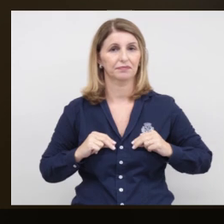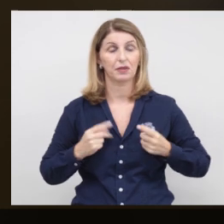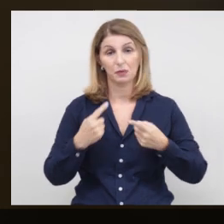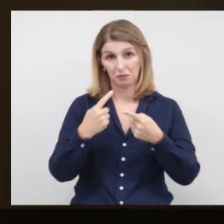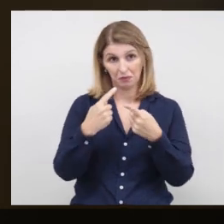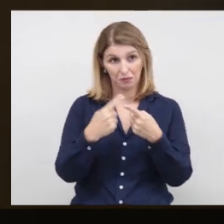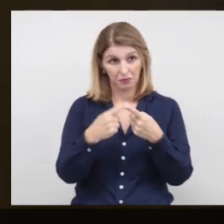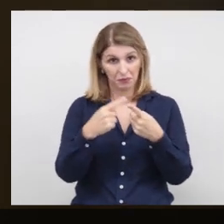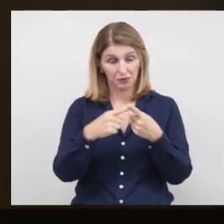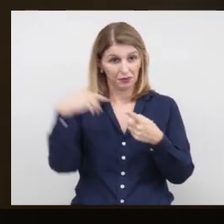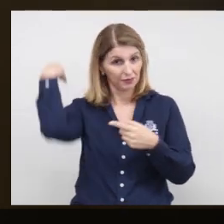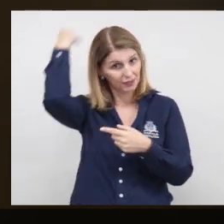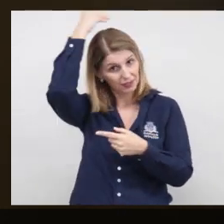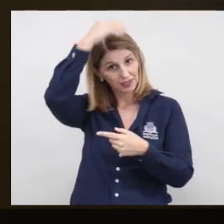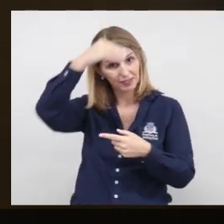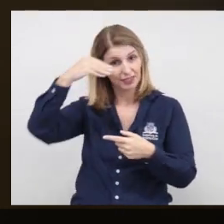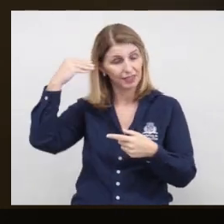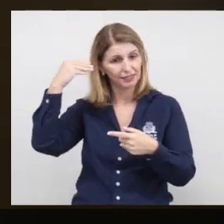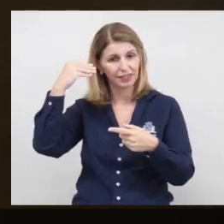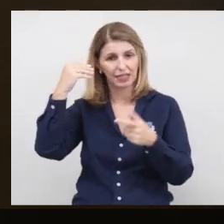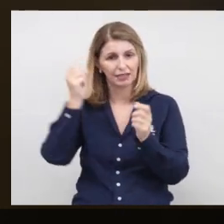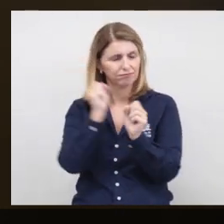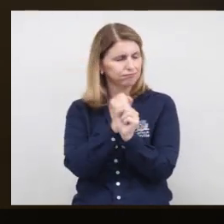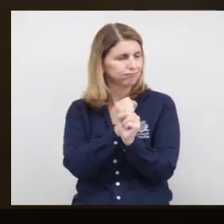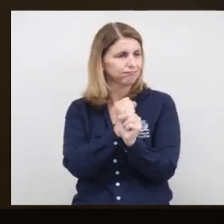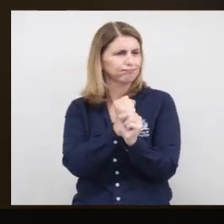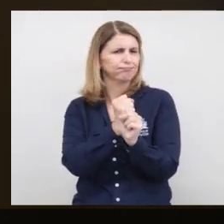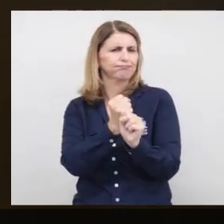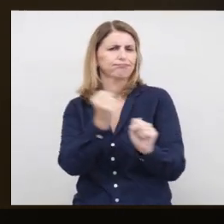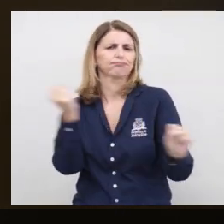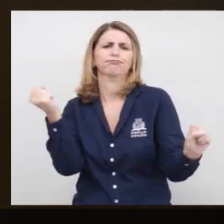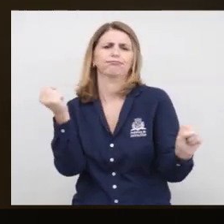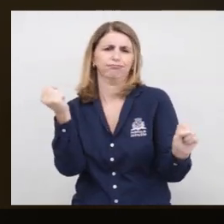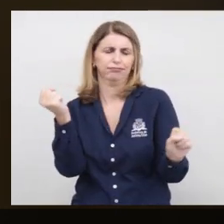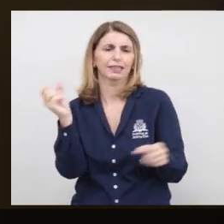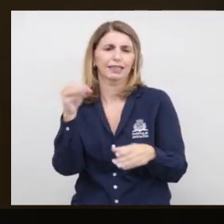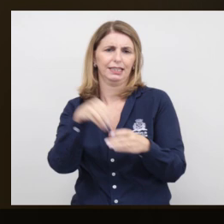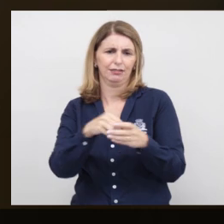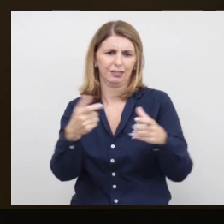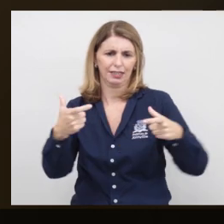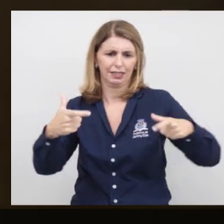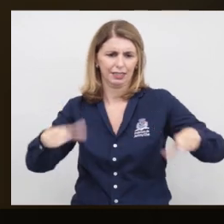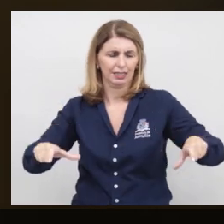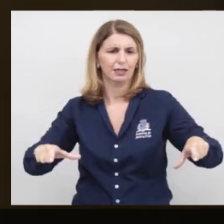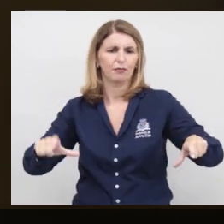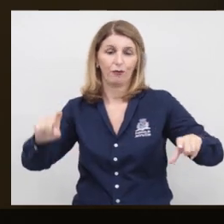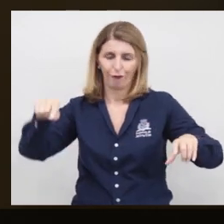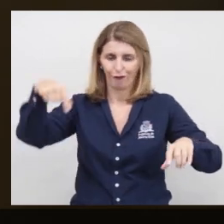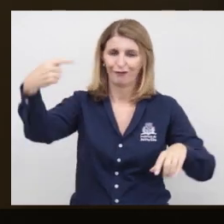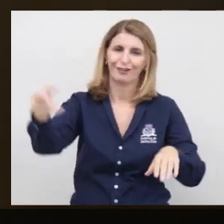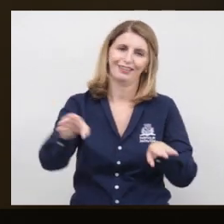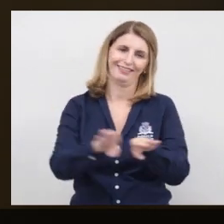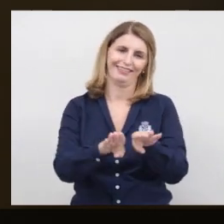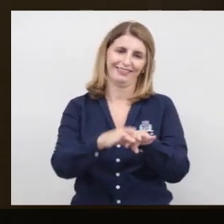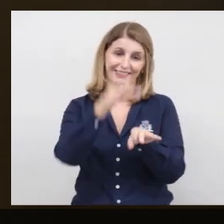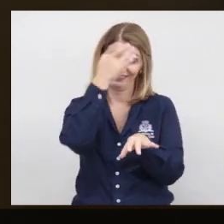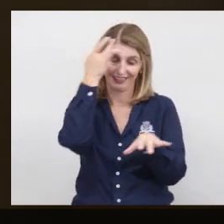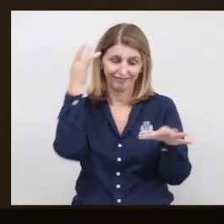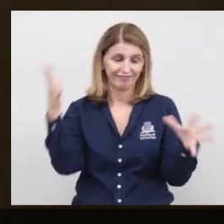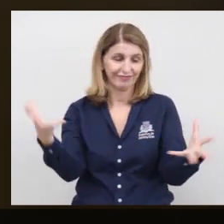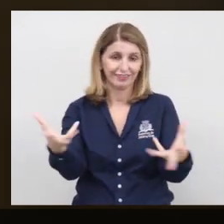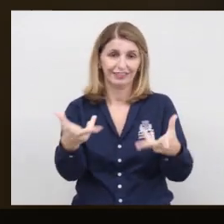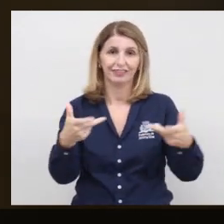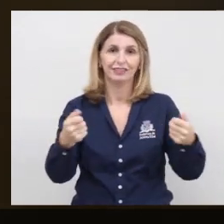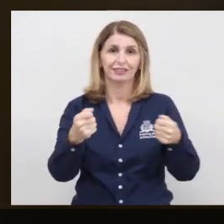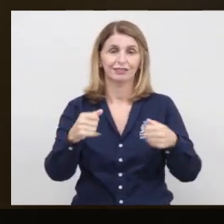merecidas até porque o nardela é um é um gigante além de ter sido um gigante dentro de campo ele é um gigante